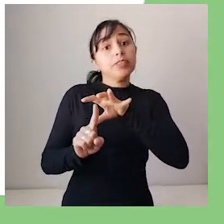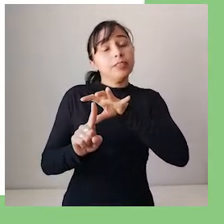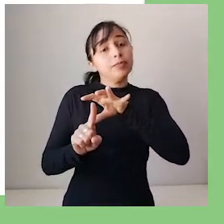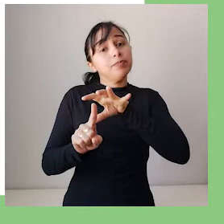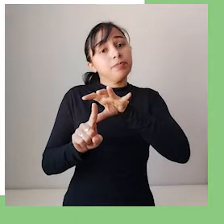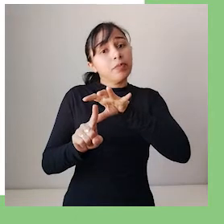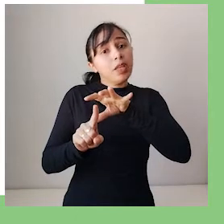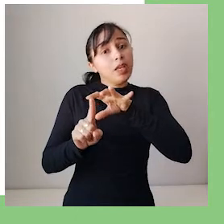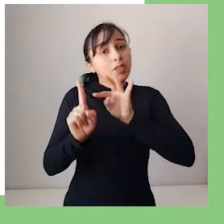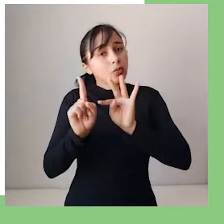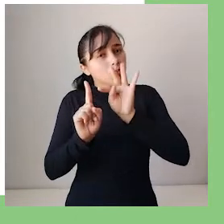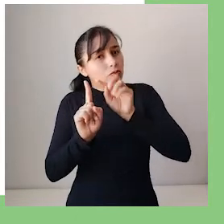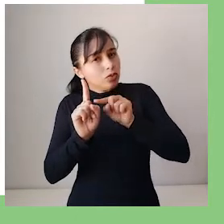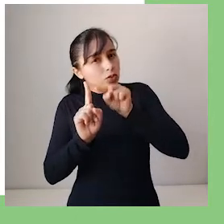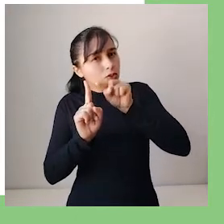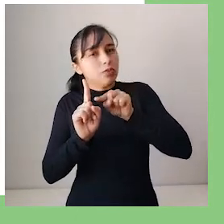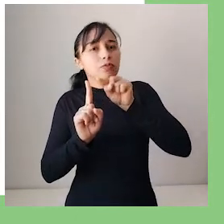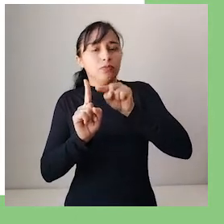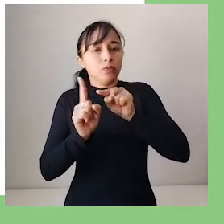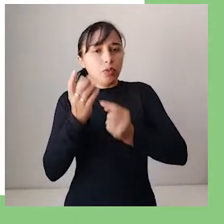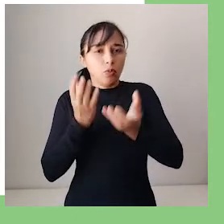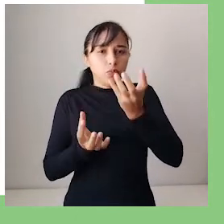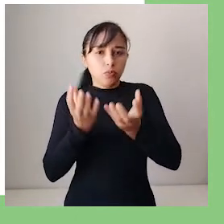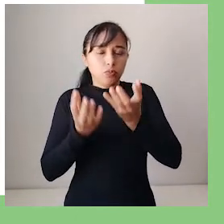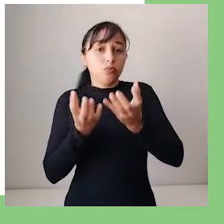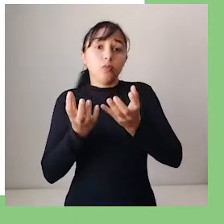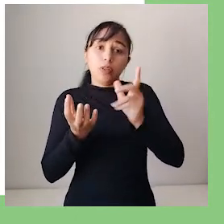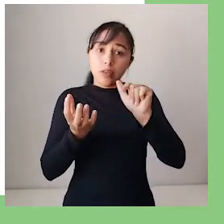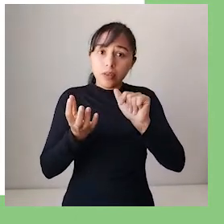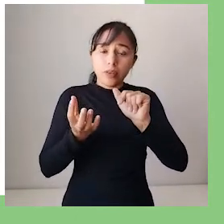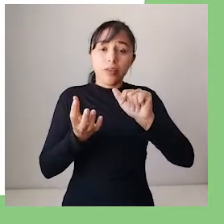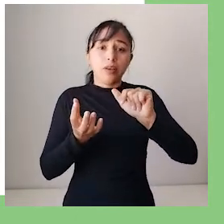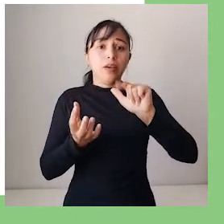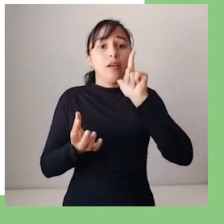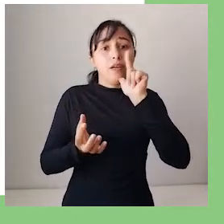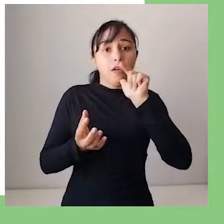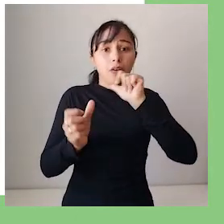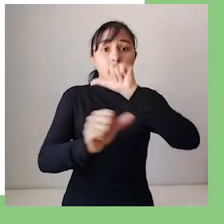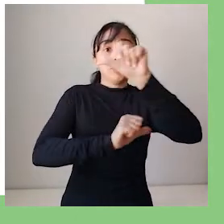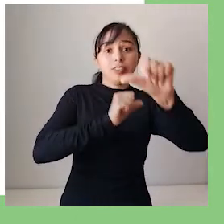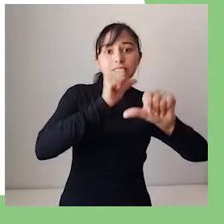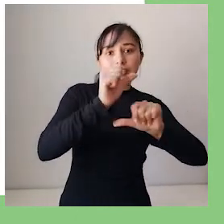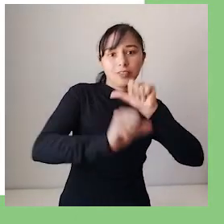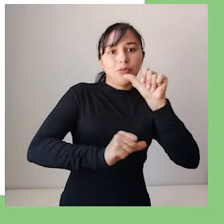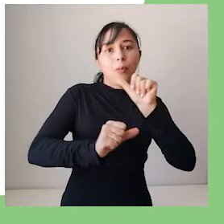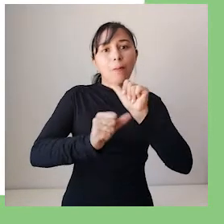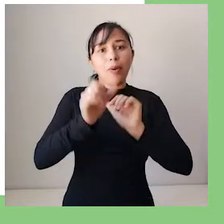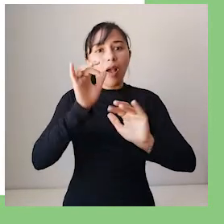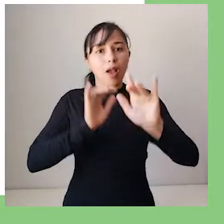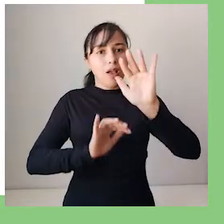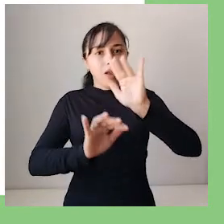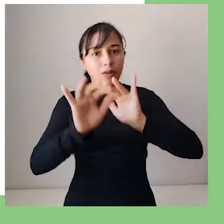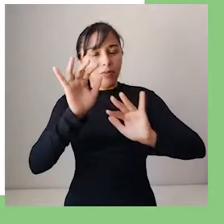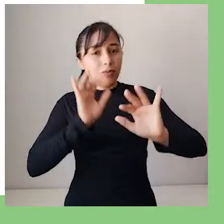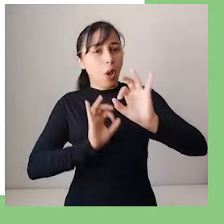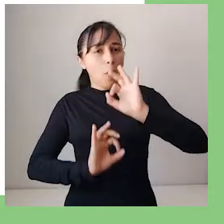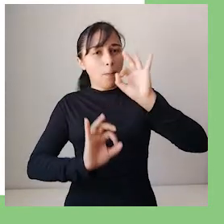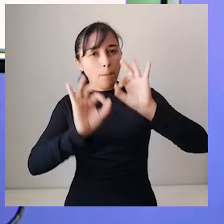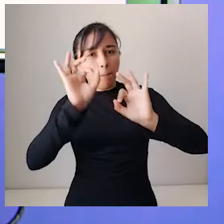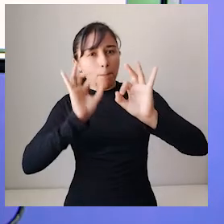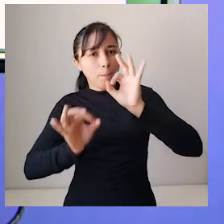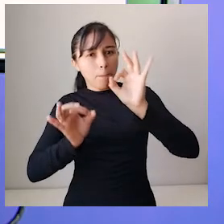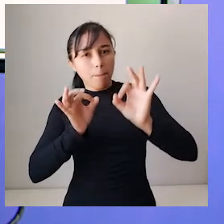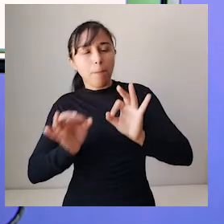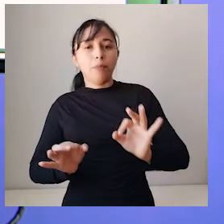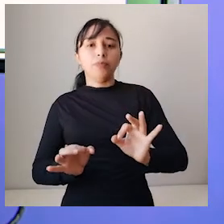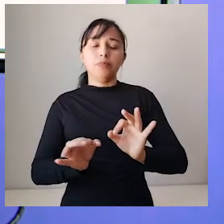é quando a água passa do estado líquido para o estado gasoso, formando aquelas